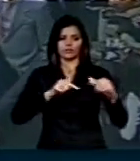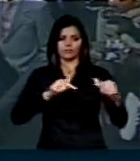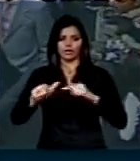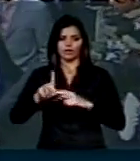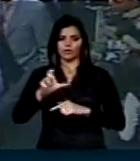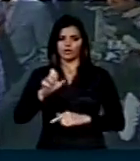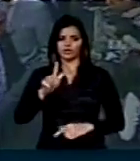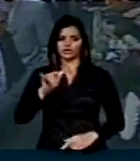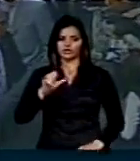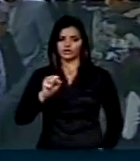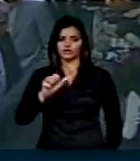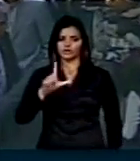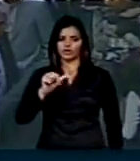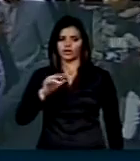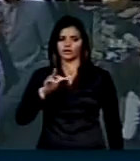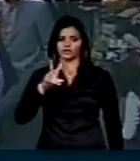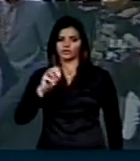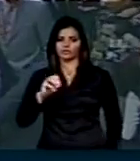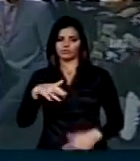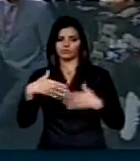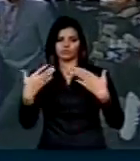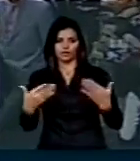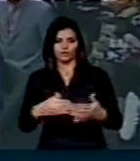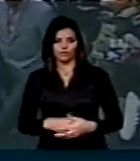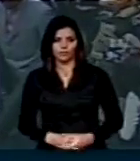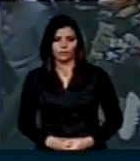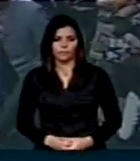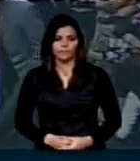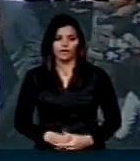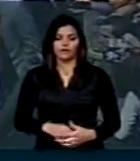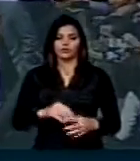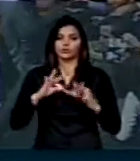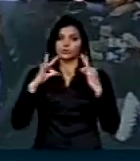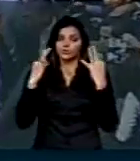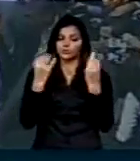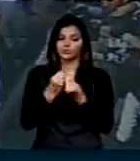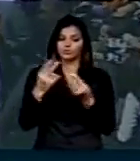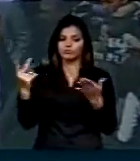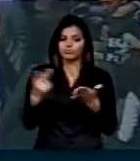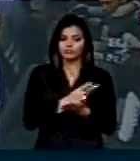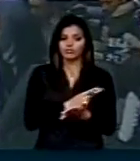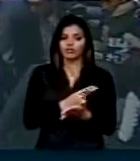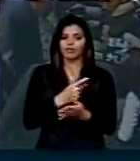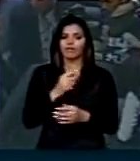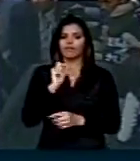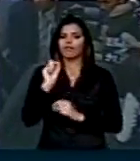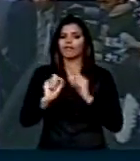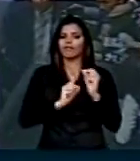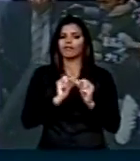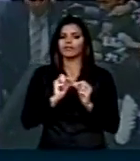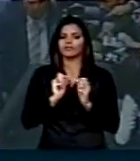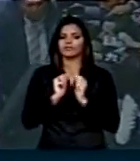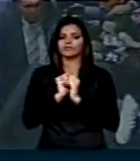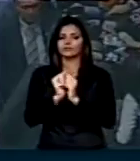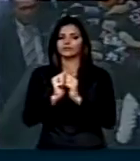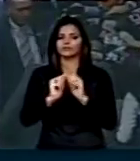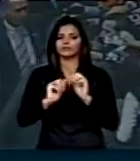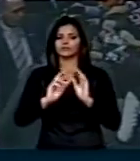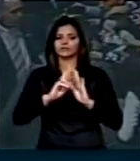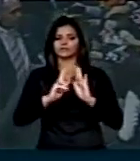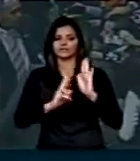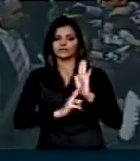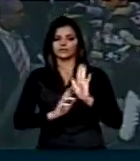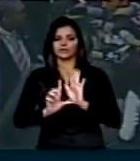legislativas. Senhoras e senhores, o exame deste processo passa pela observância das normas legais